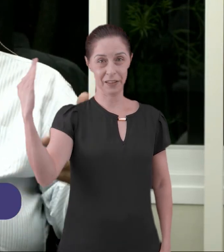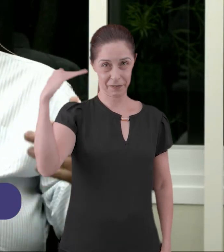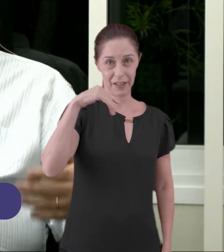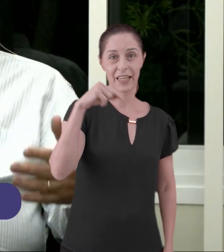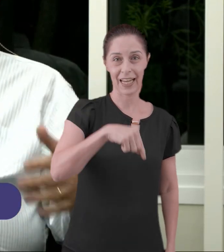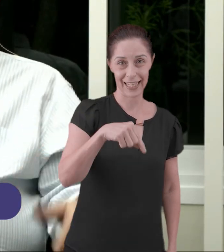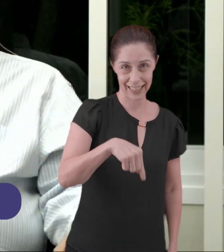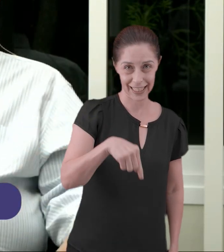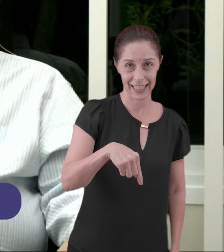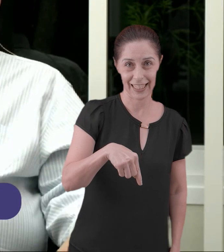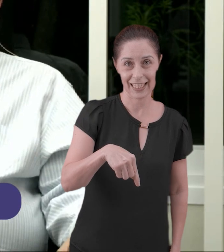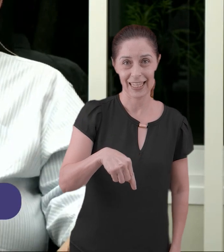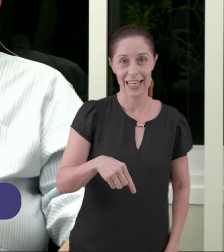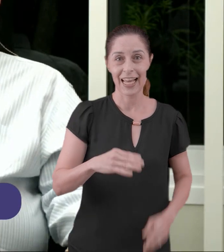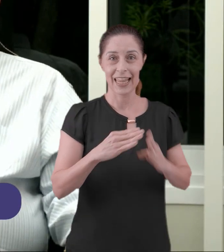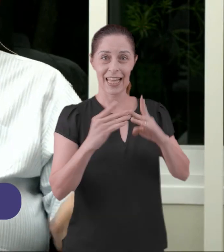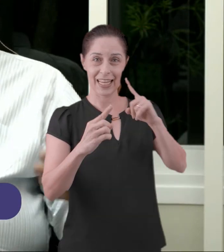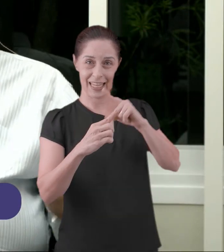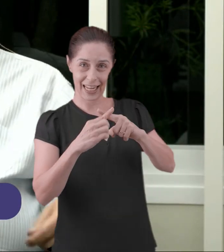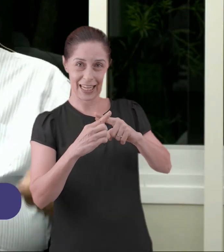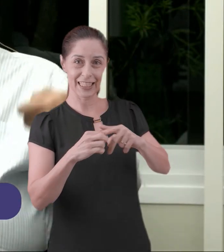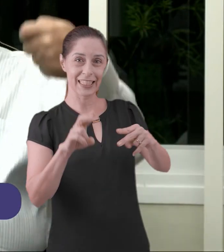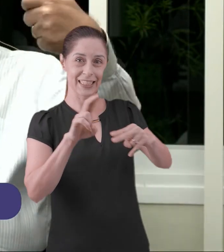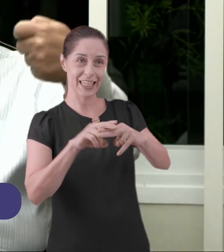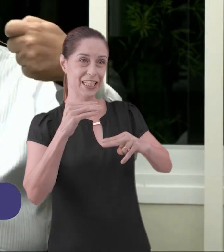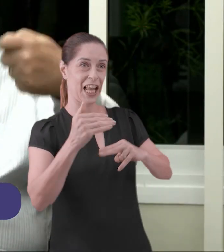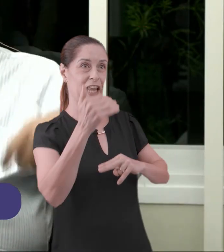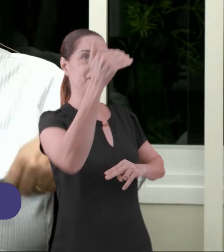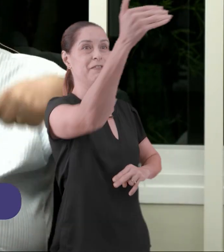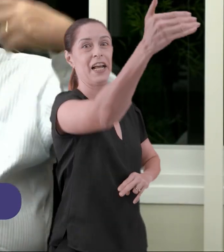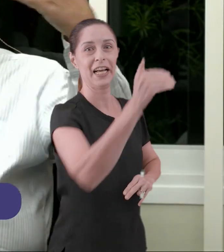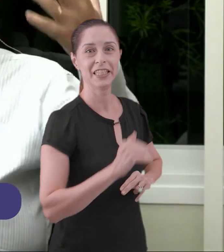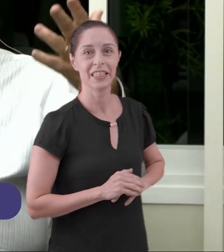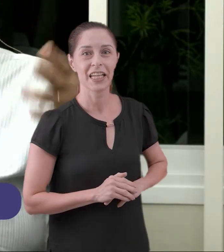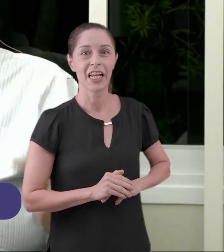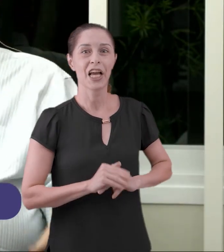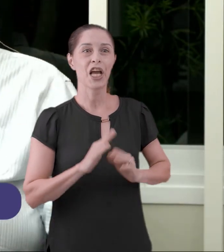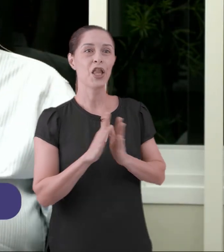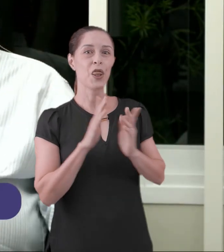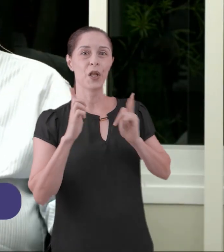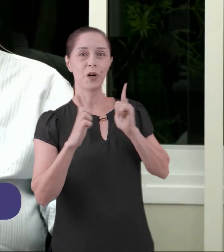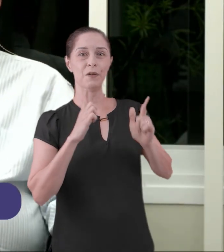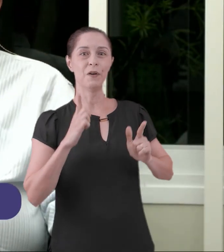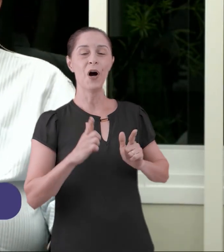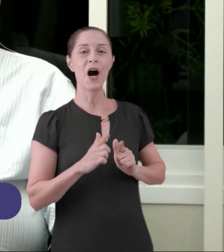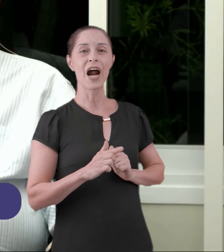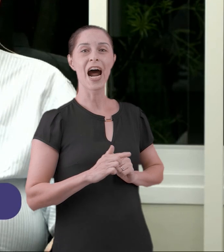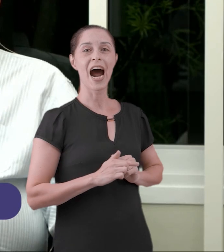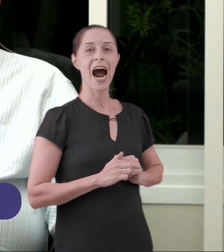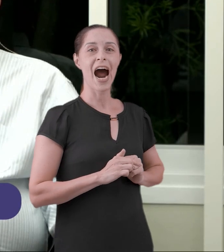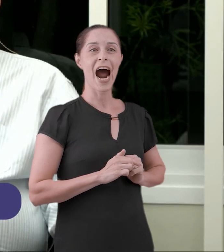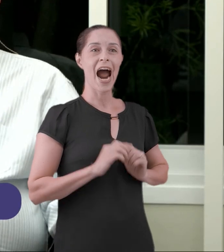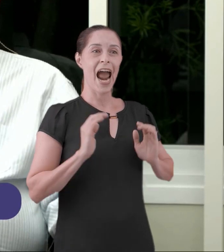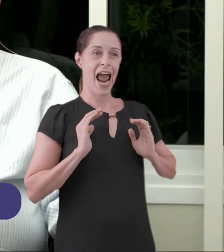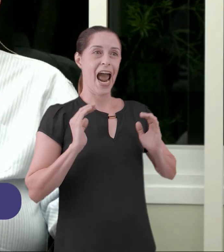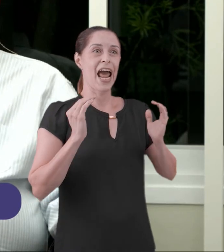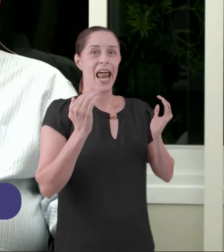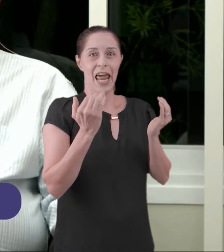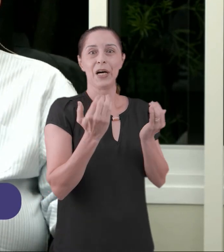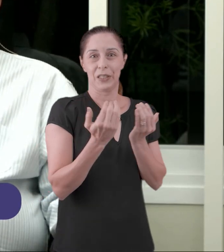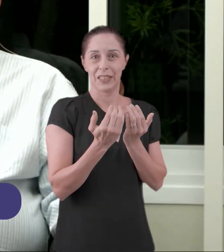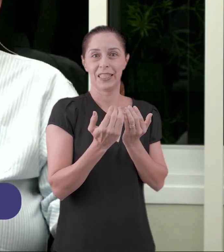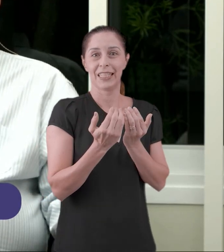igreja, entre os pais. Na hora do louvor, os pais seguram ela louva, né, ela participa. E é uma